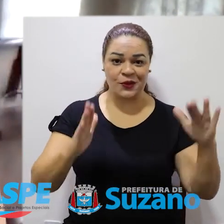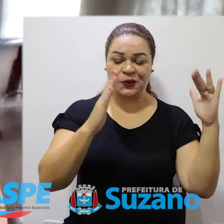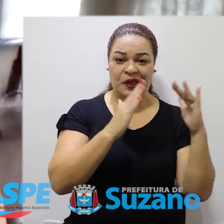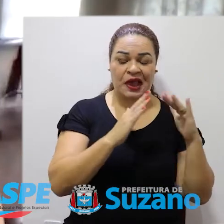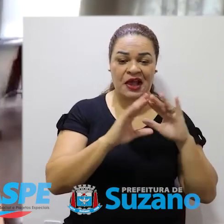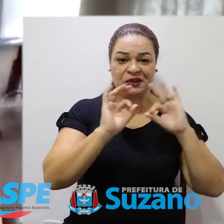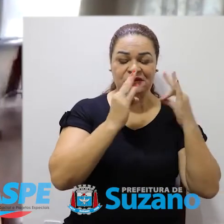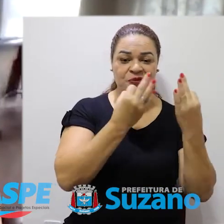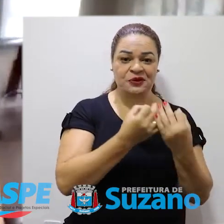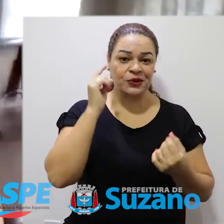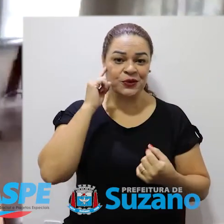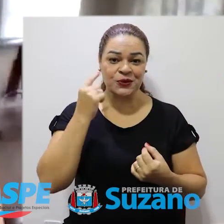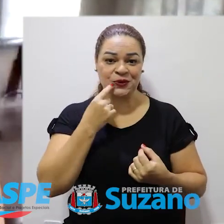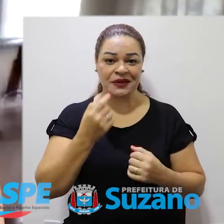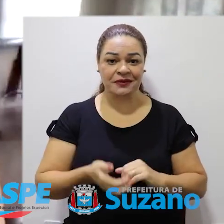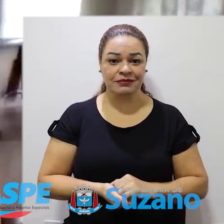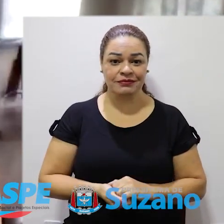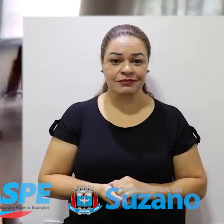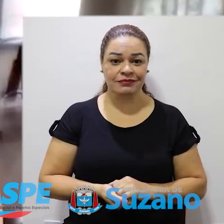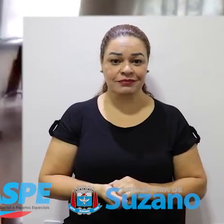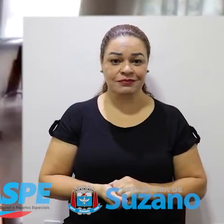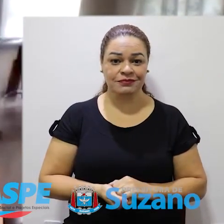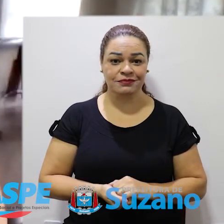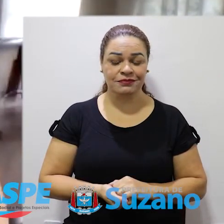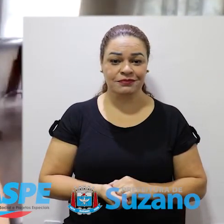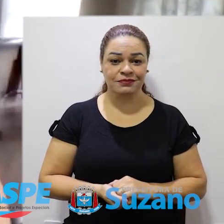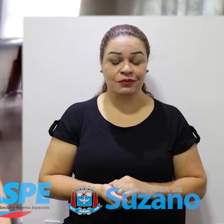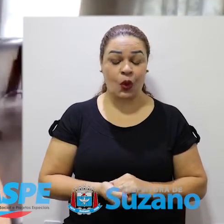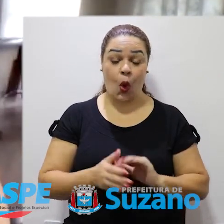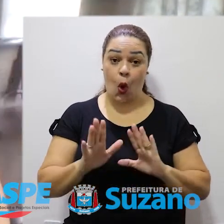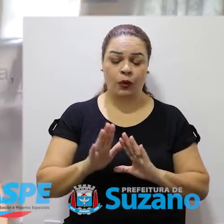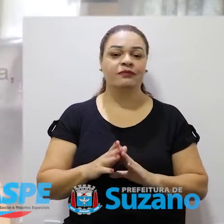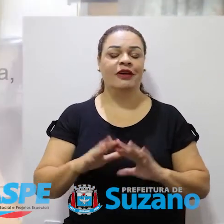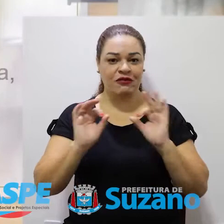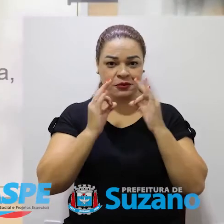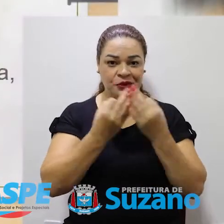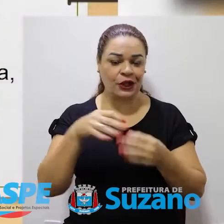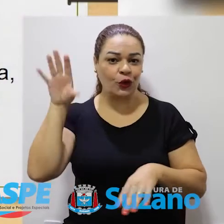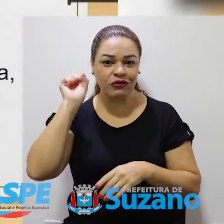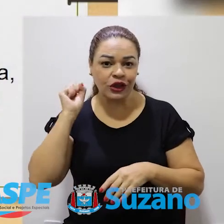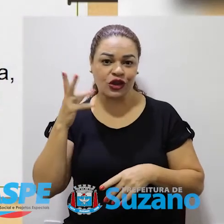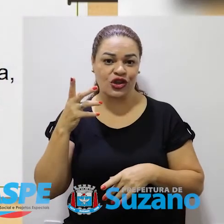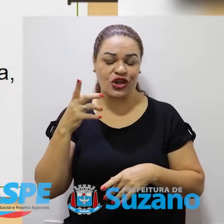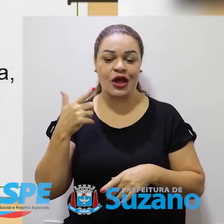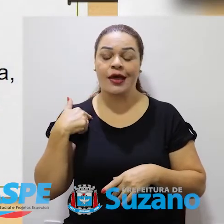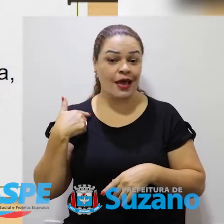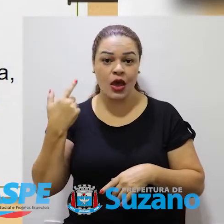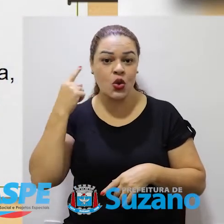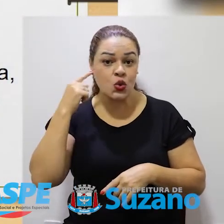lares, em que ninguém nunca ouviu falar em língua de sinais antes da presença dessa criança surda em casa, né? E língua de sinais é um